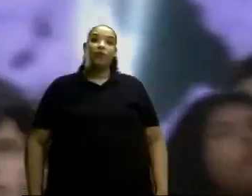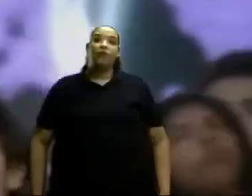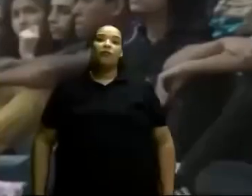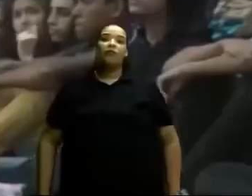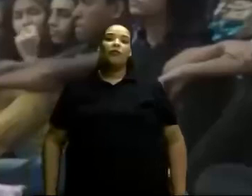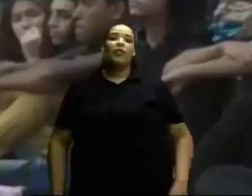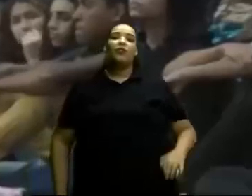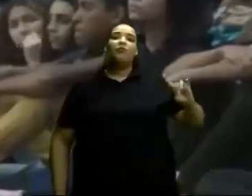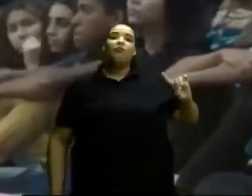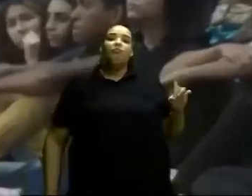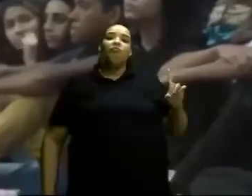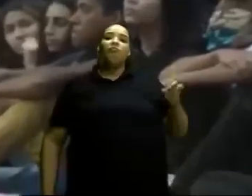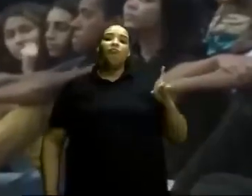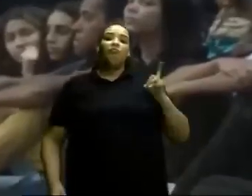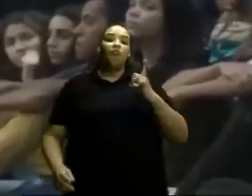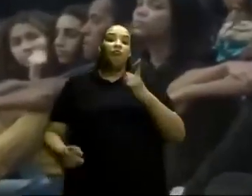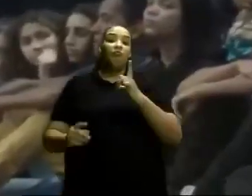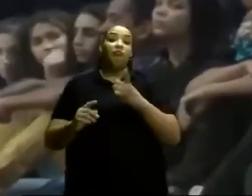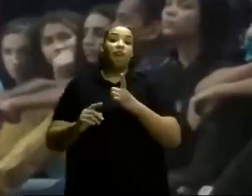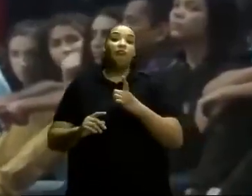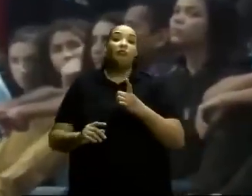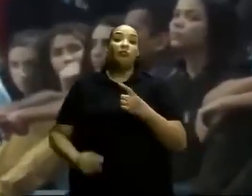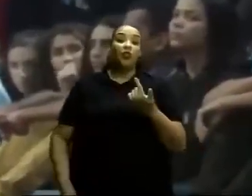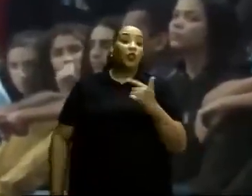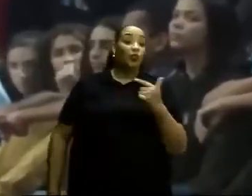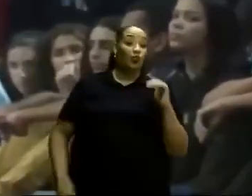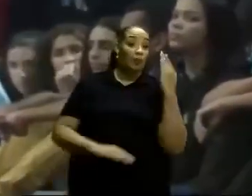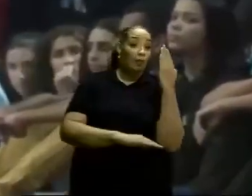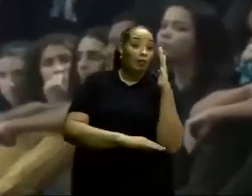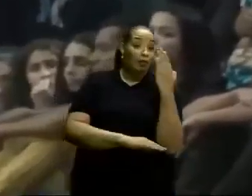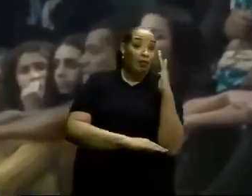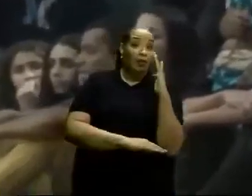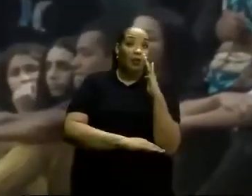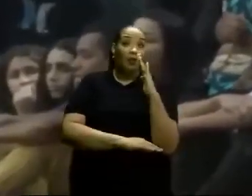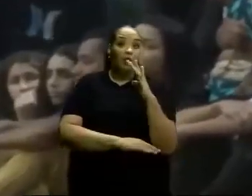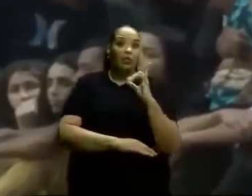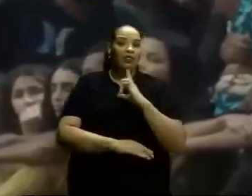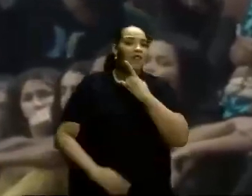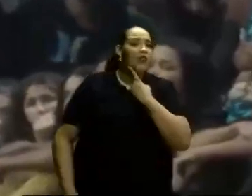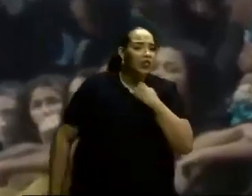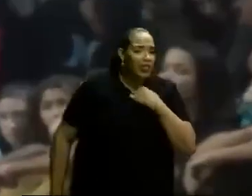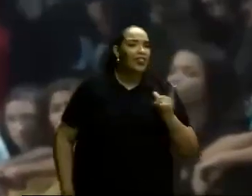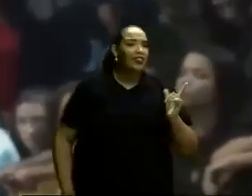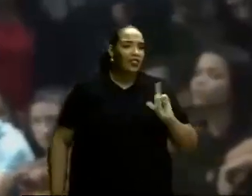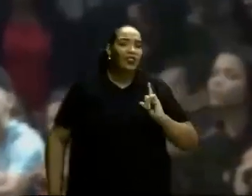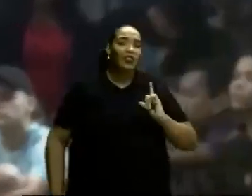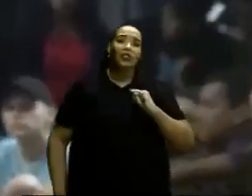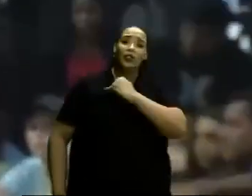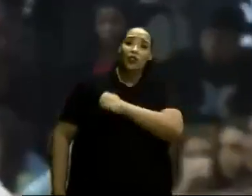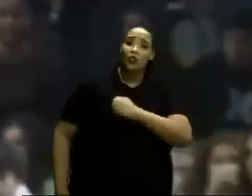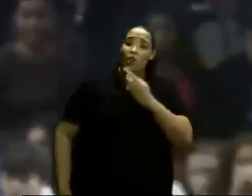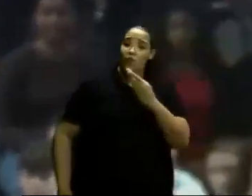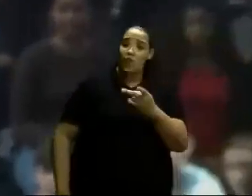Vindo em direção a ele, está dizendo que não tinha madeira, gente? Está dizendo que não tinha vontade, gente? João traduz o texto